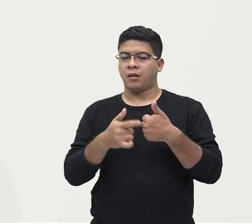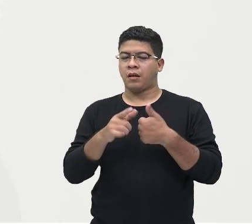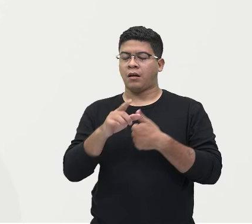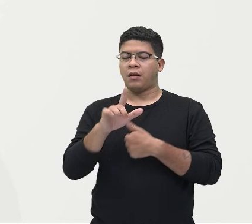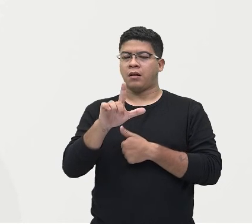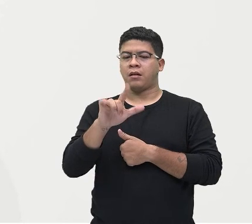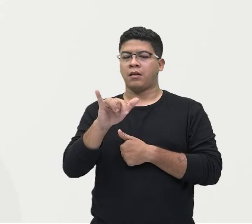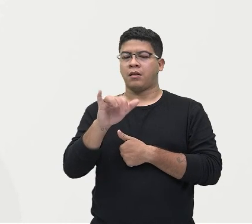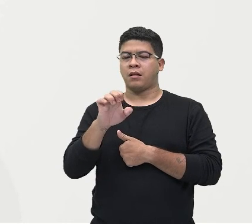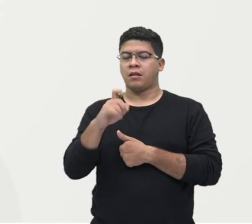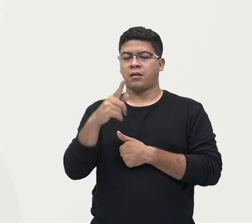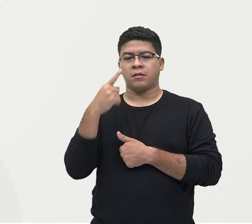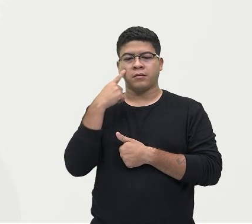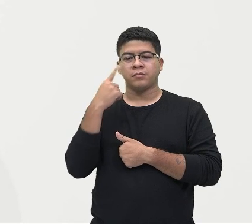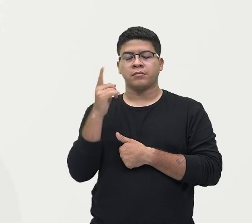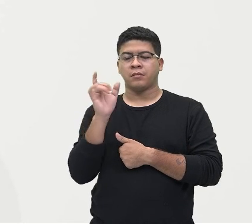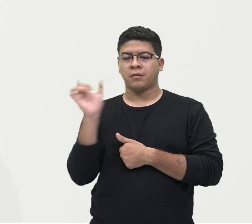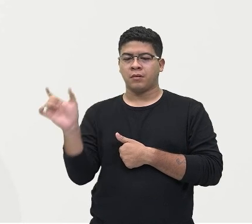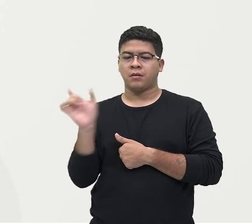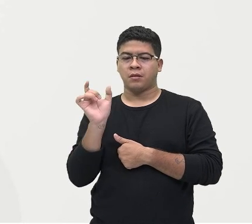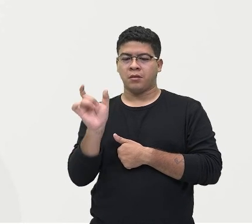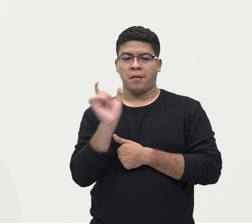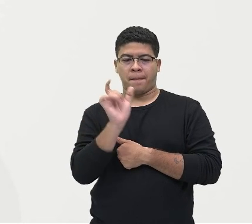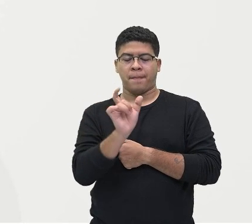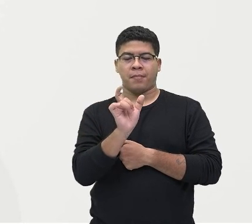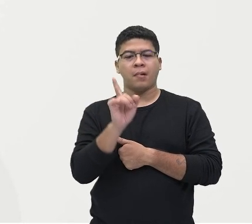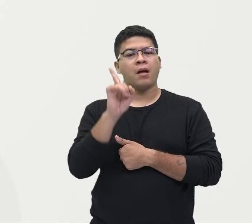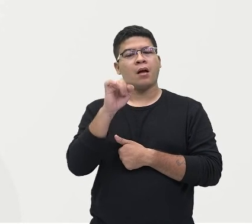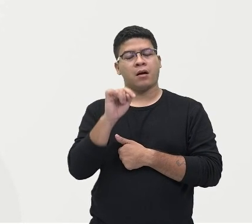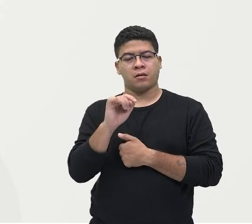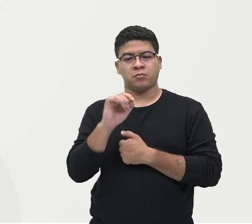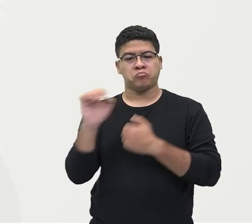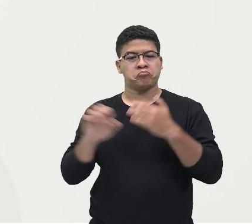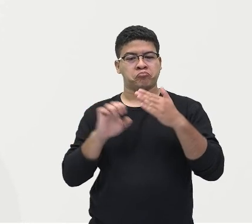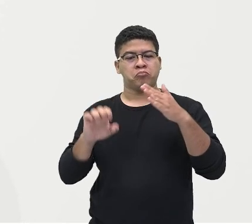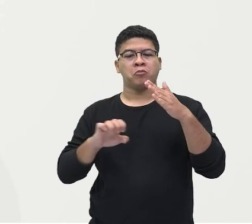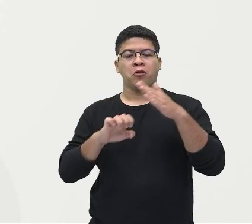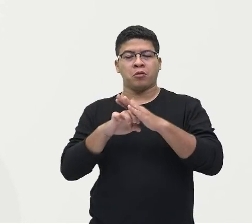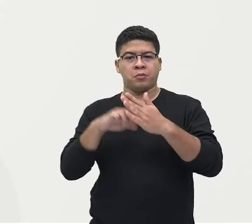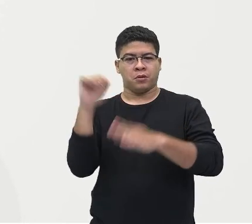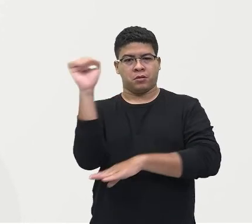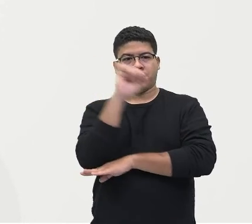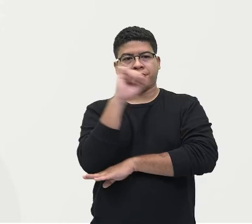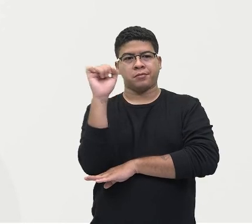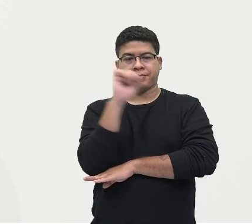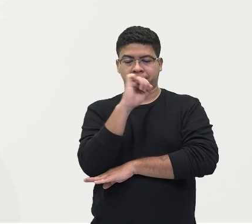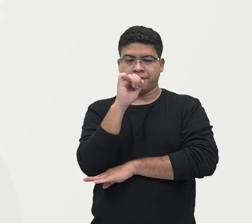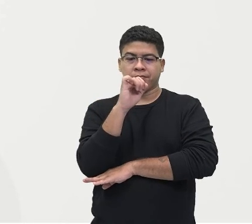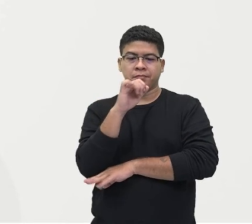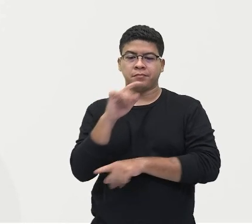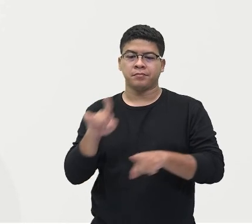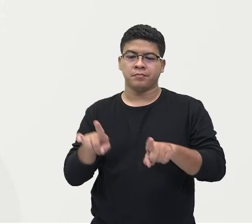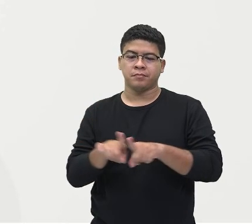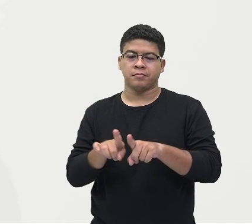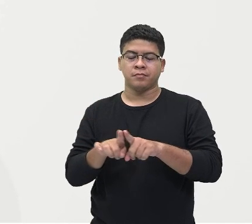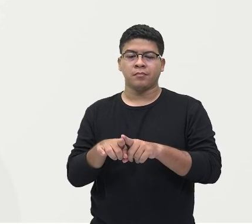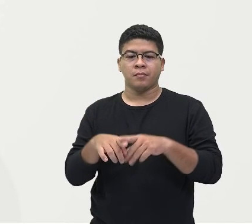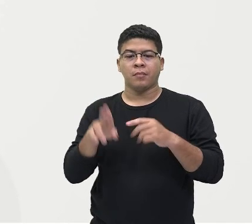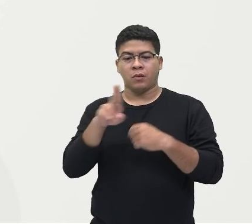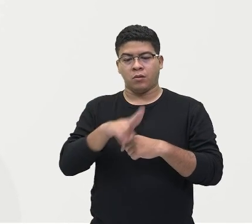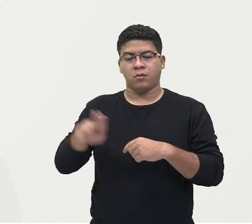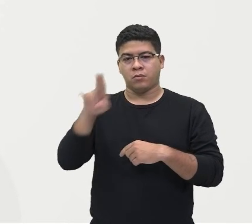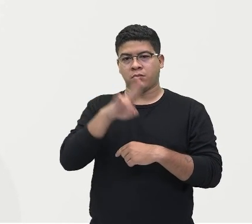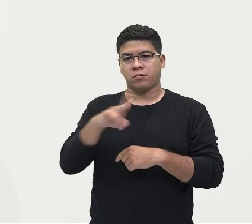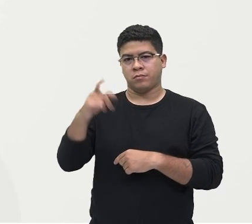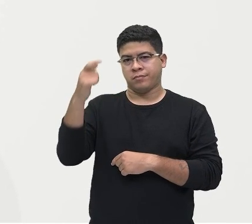sequência aqui, Toyota, Audi, Volvo, Tesla, ok? Elas utilizam machine learning, né? No